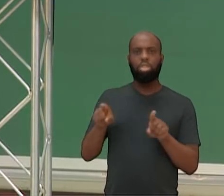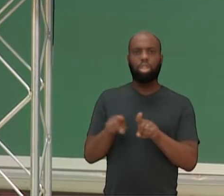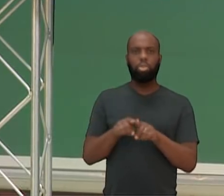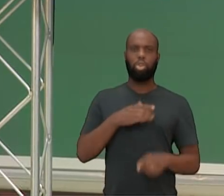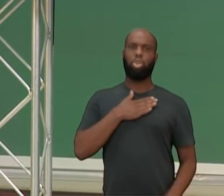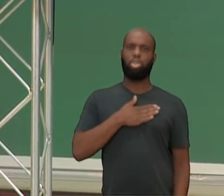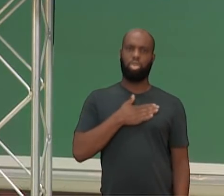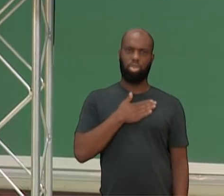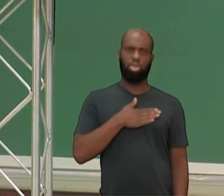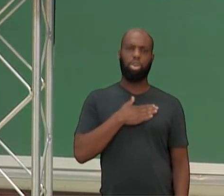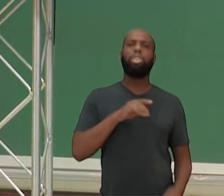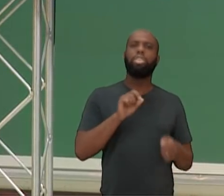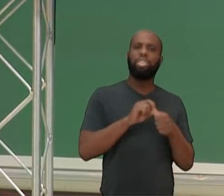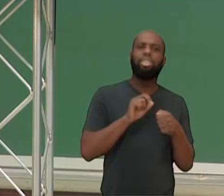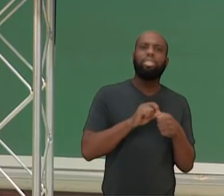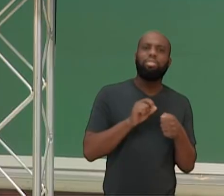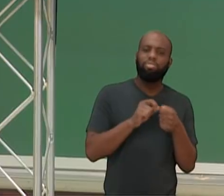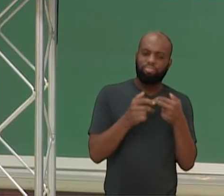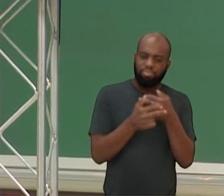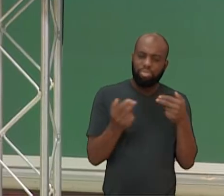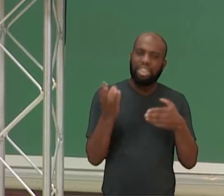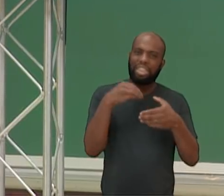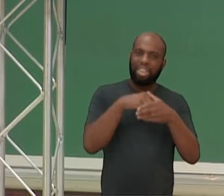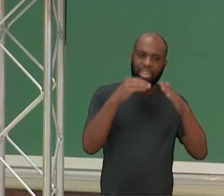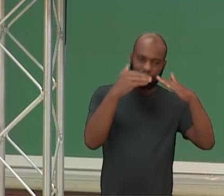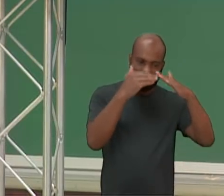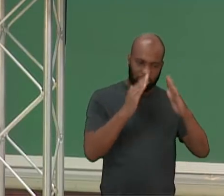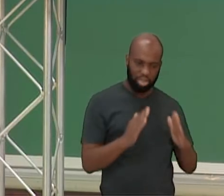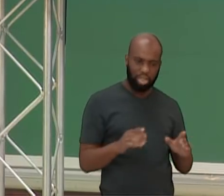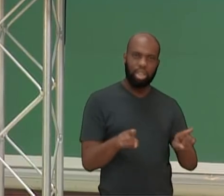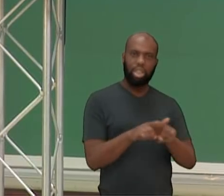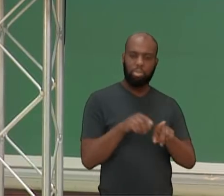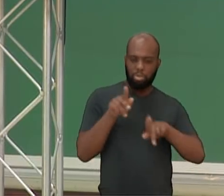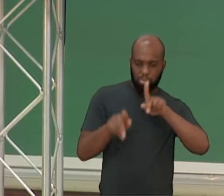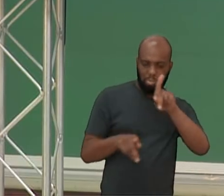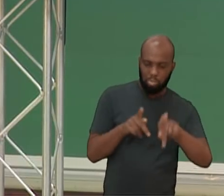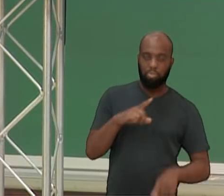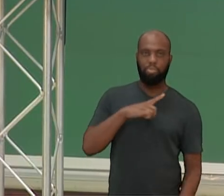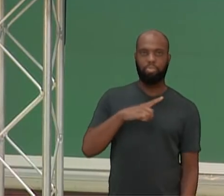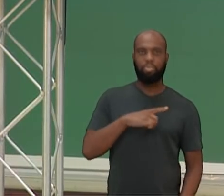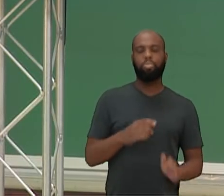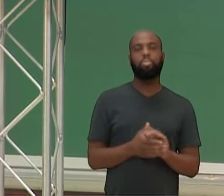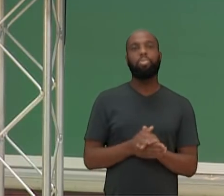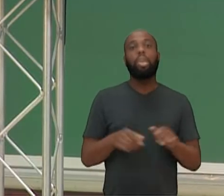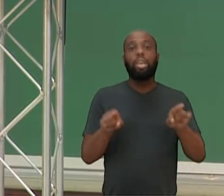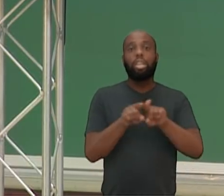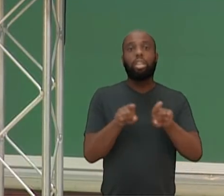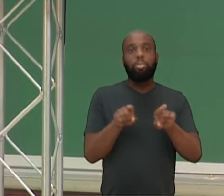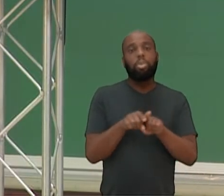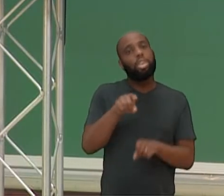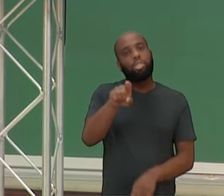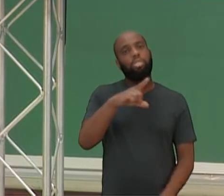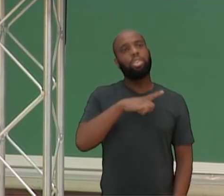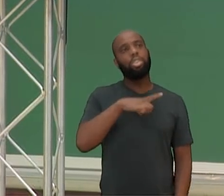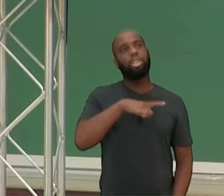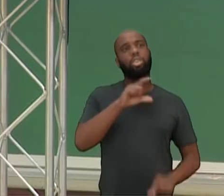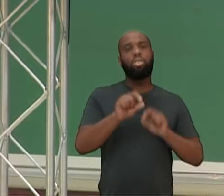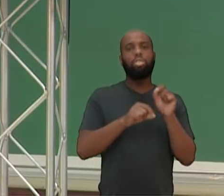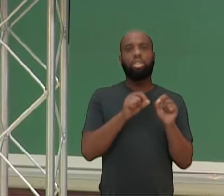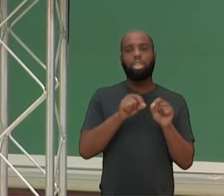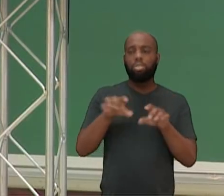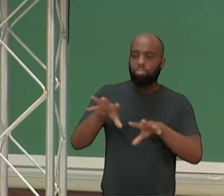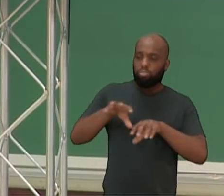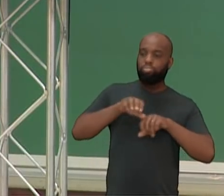de fazer lá nas aldeias, nos povos, nas comunidades deles, e que vocês tenham absorvido isso legal,